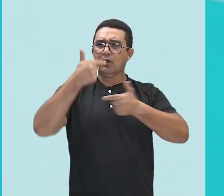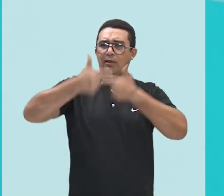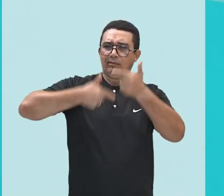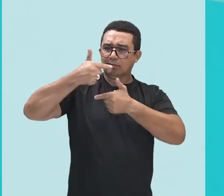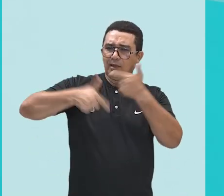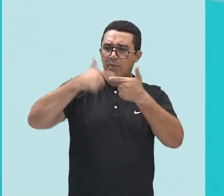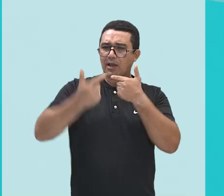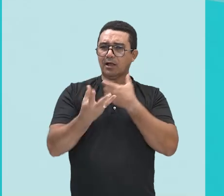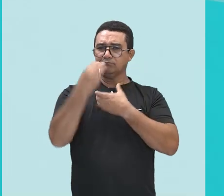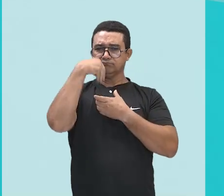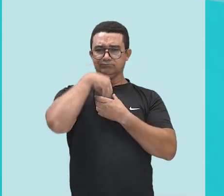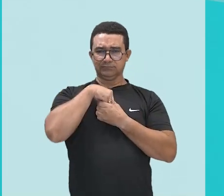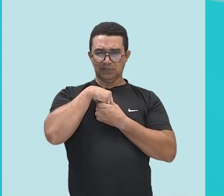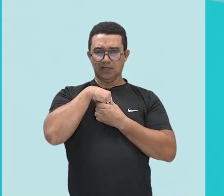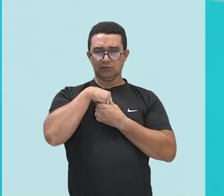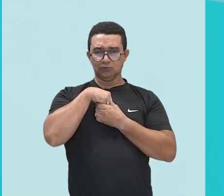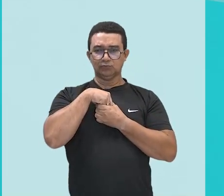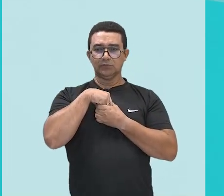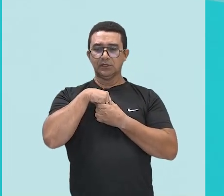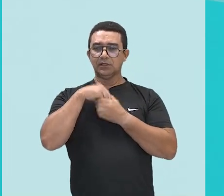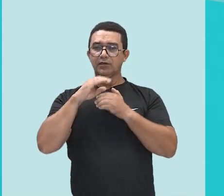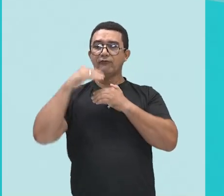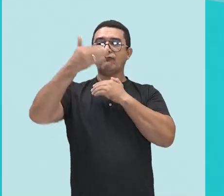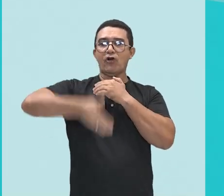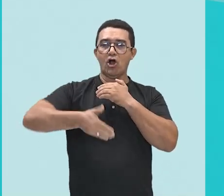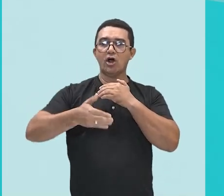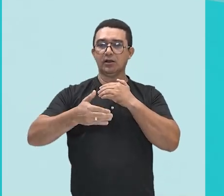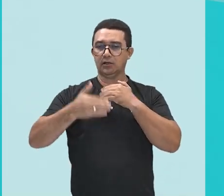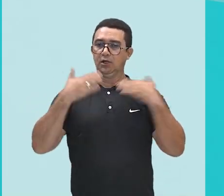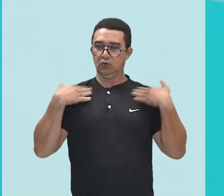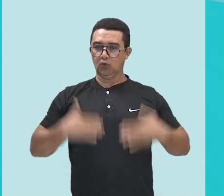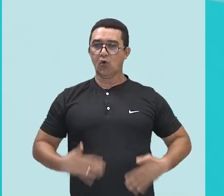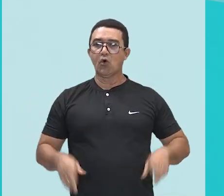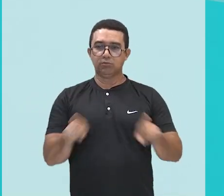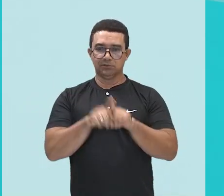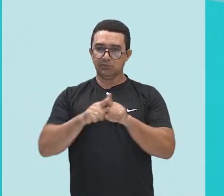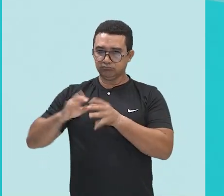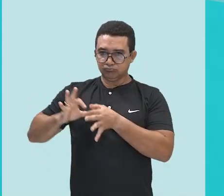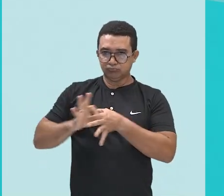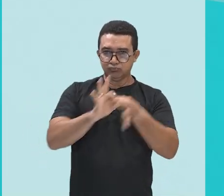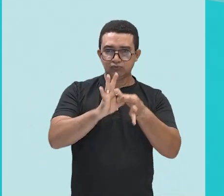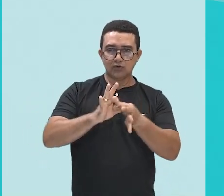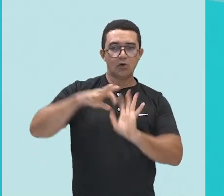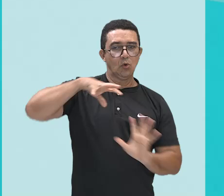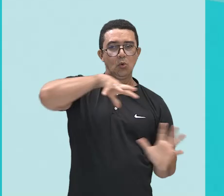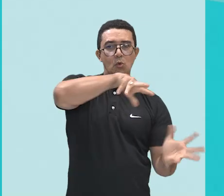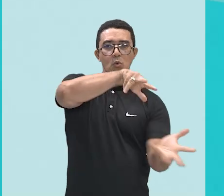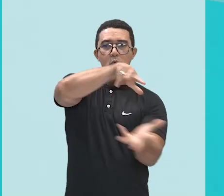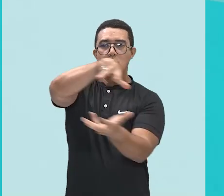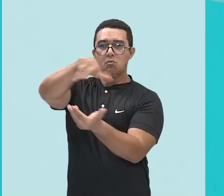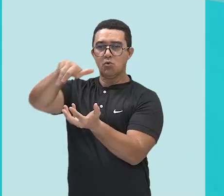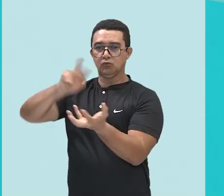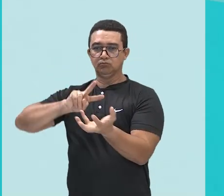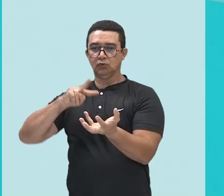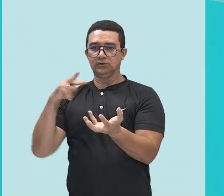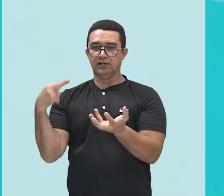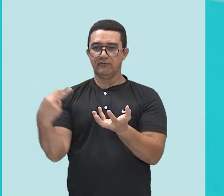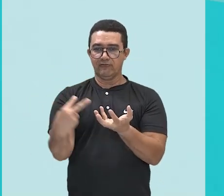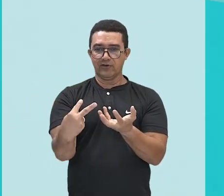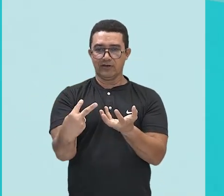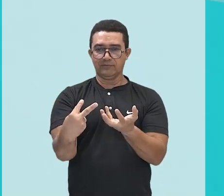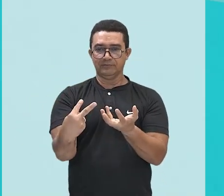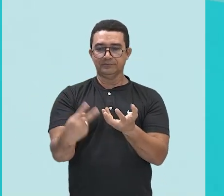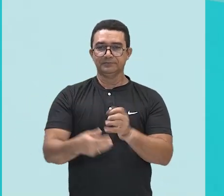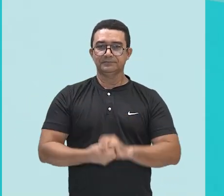parte interna e a parte externa, e de você também se conectar com o mundo ao seu redor. Então veja essa